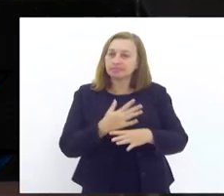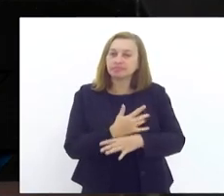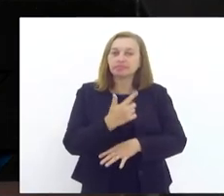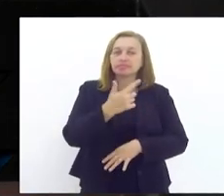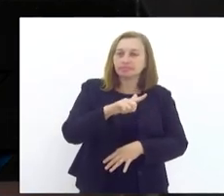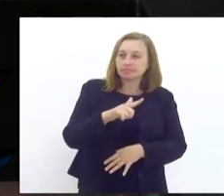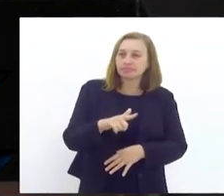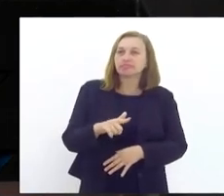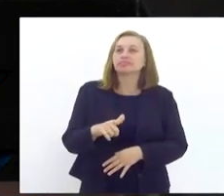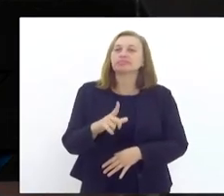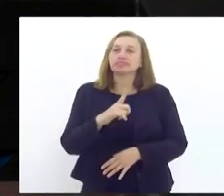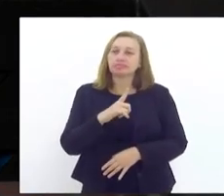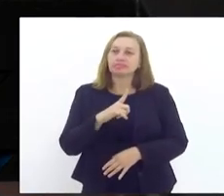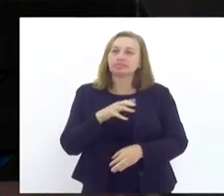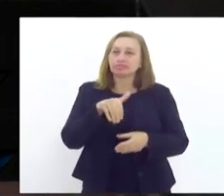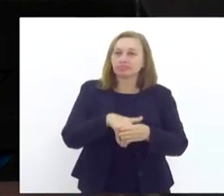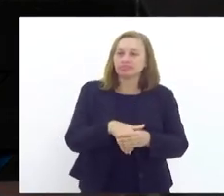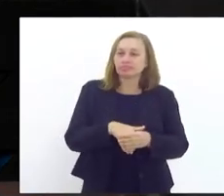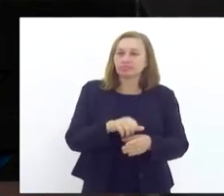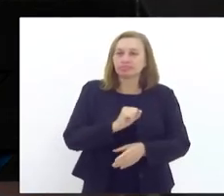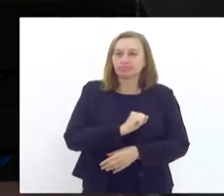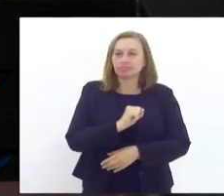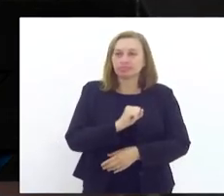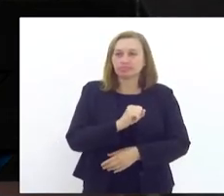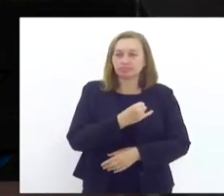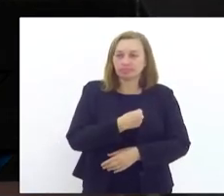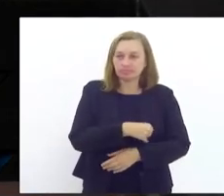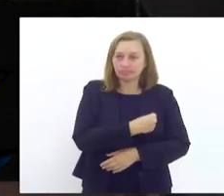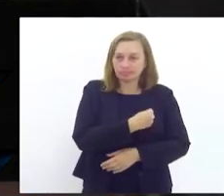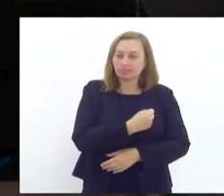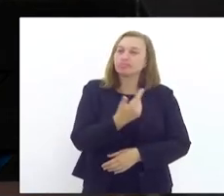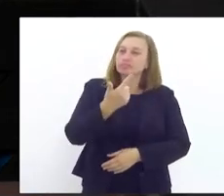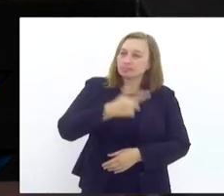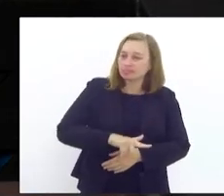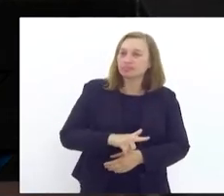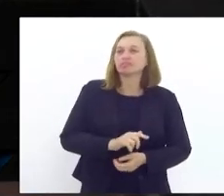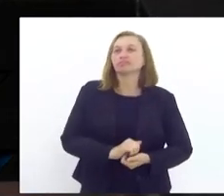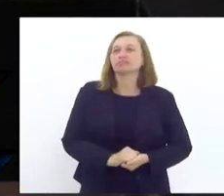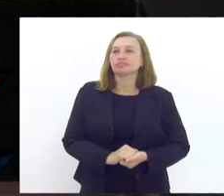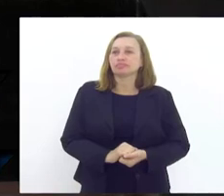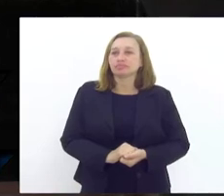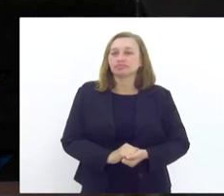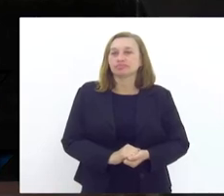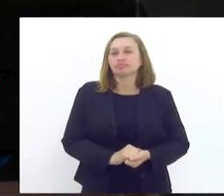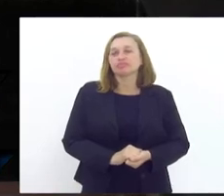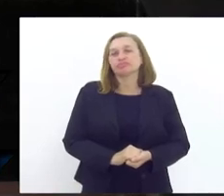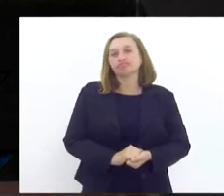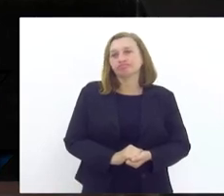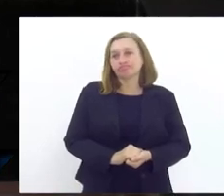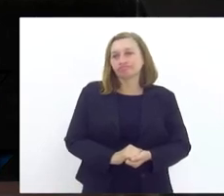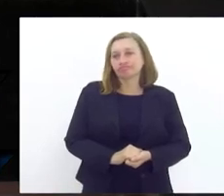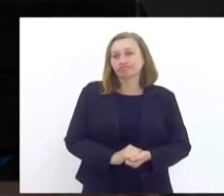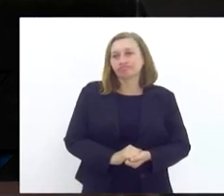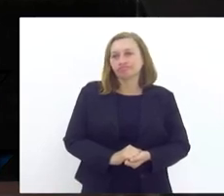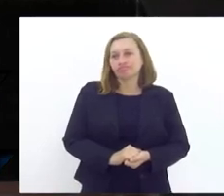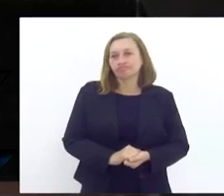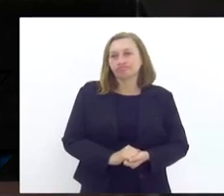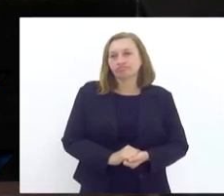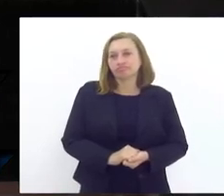em São João de Meriti a minha cidade mais uma vez passa por um constrangimento